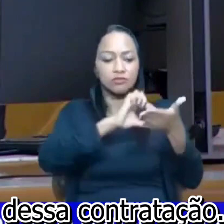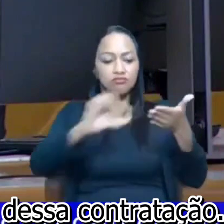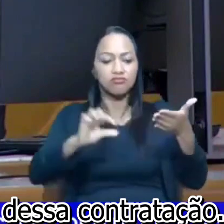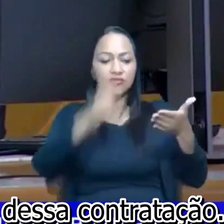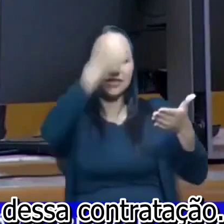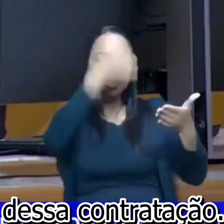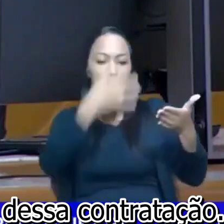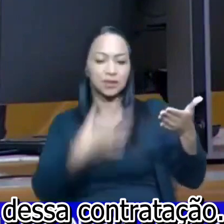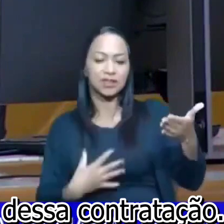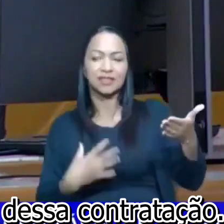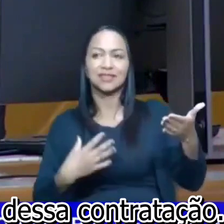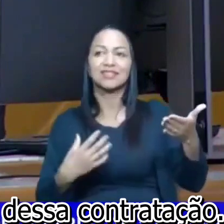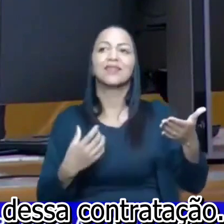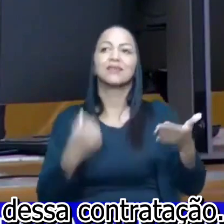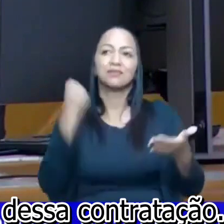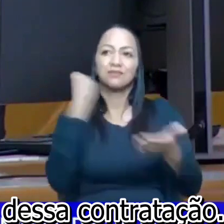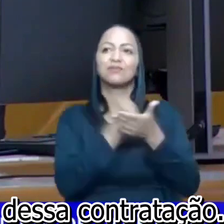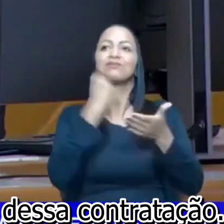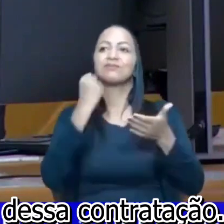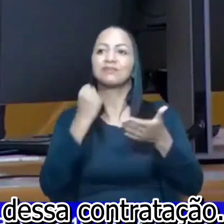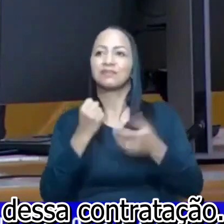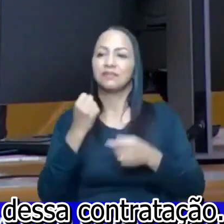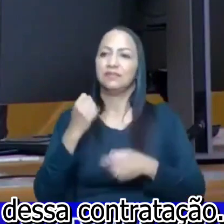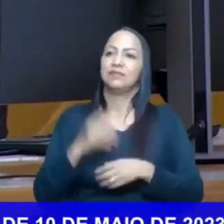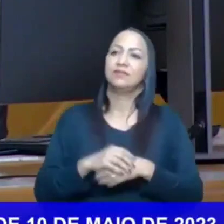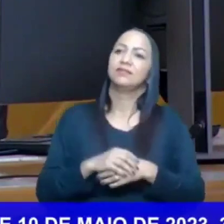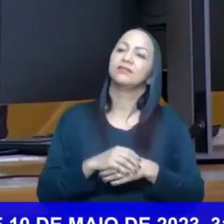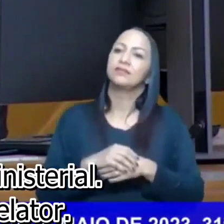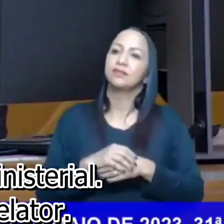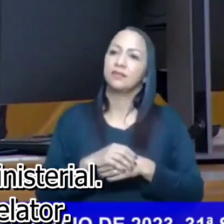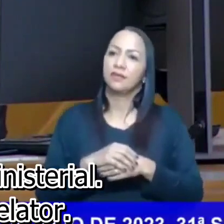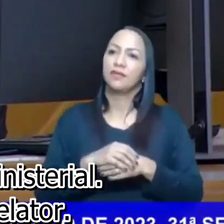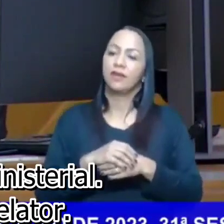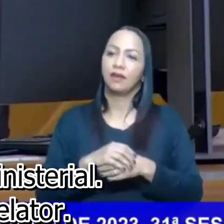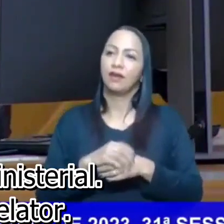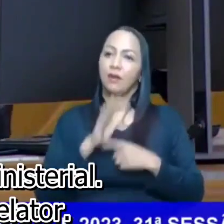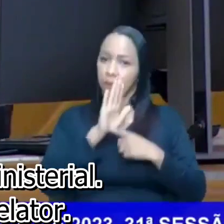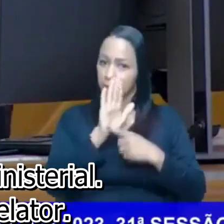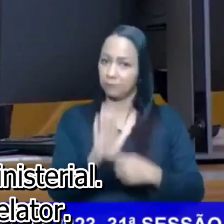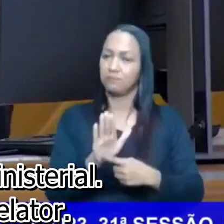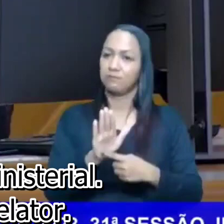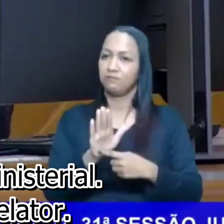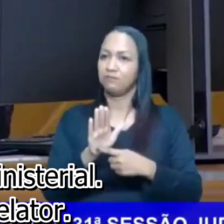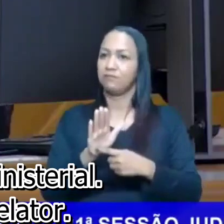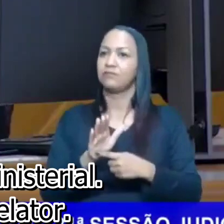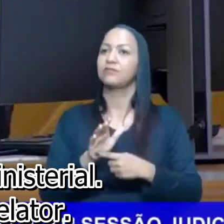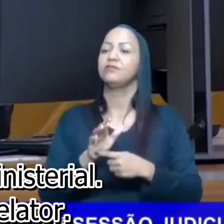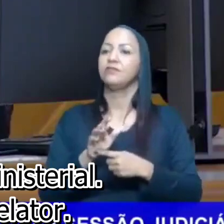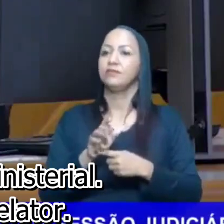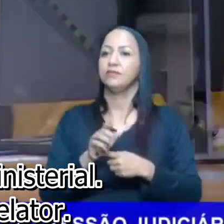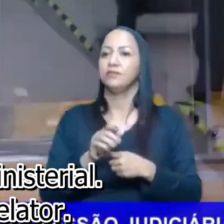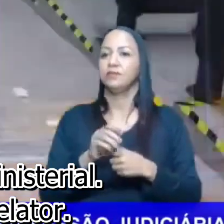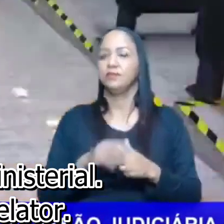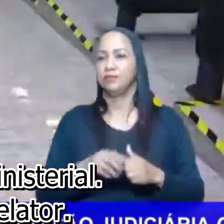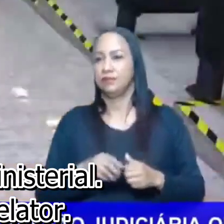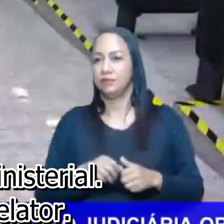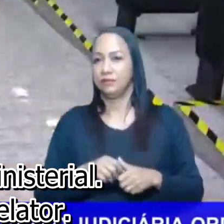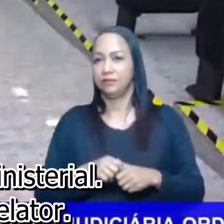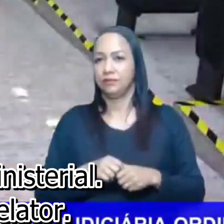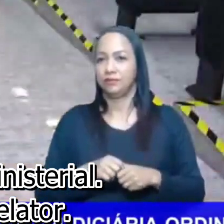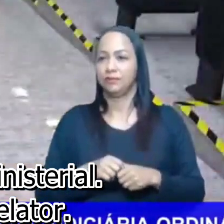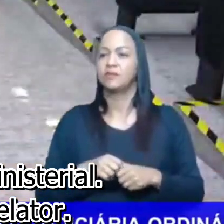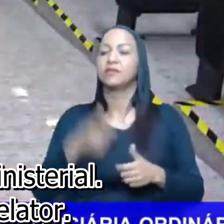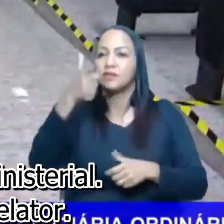dando conta das circunstâncias dessa contratação. Registro esse fato e reitero a manifestação ministerial. Pois